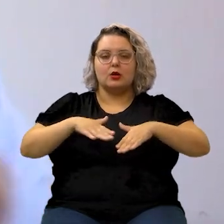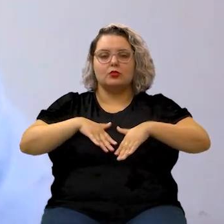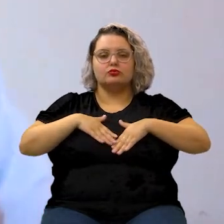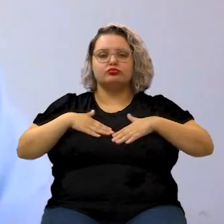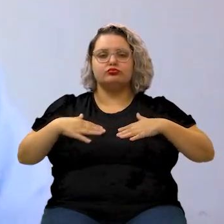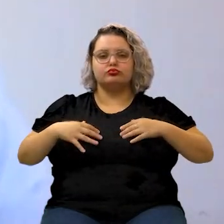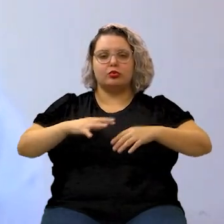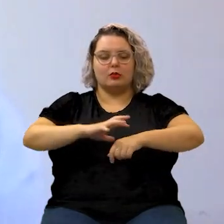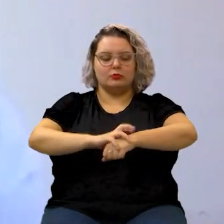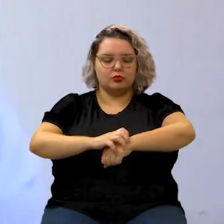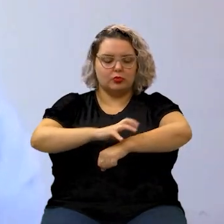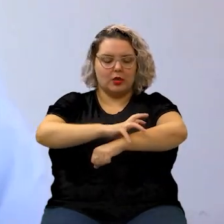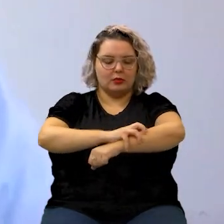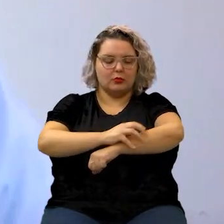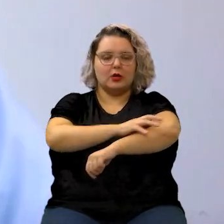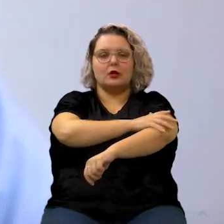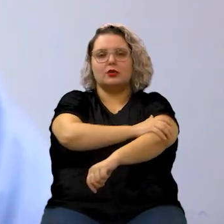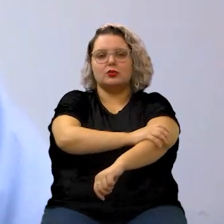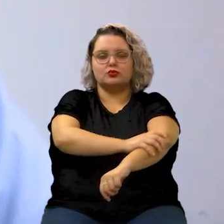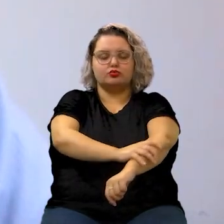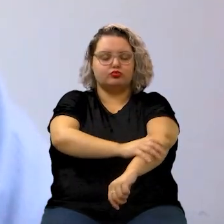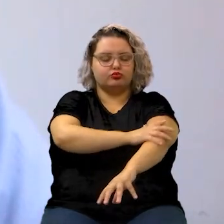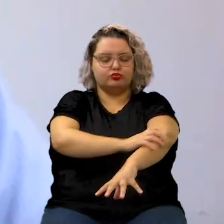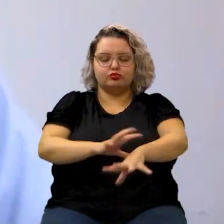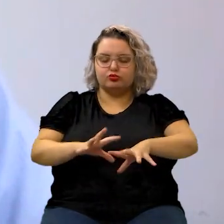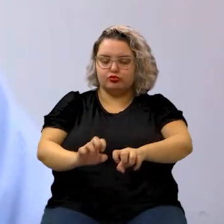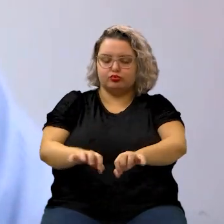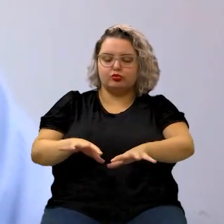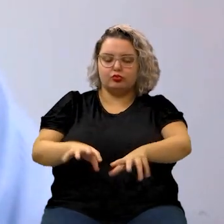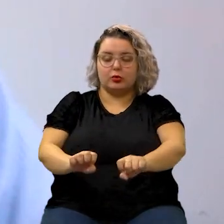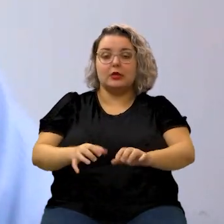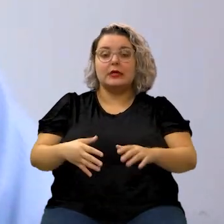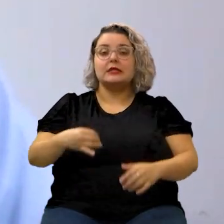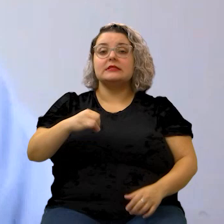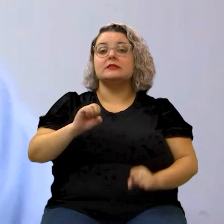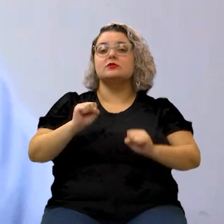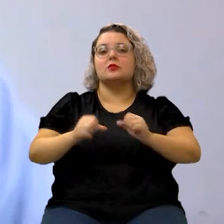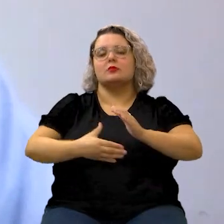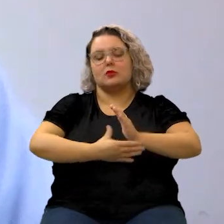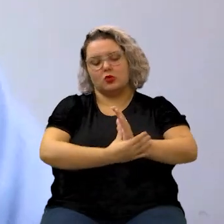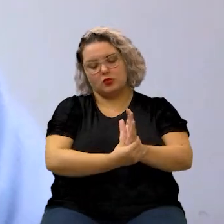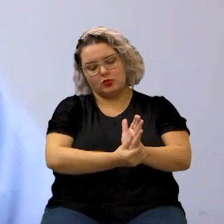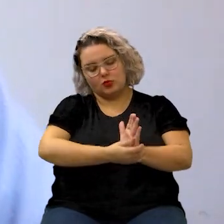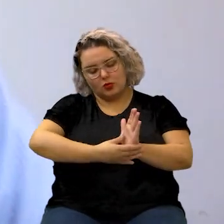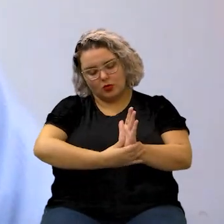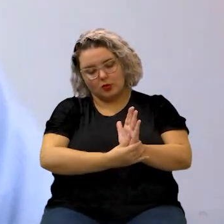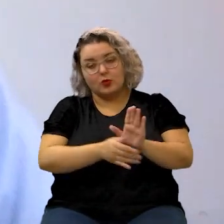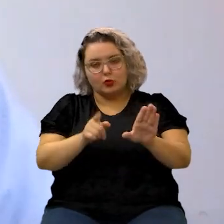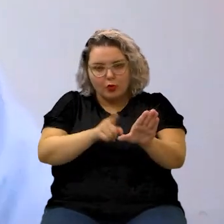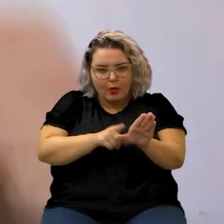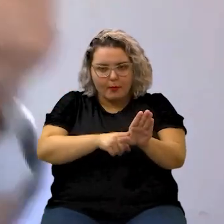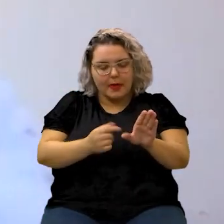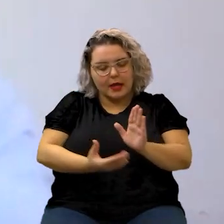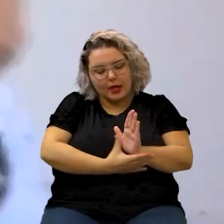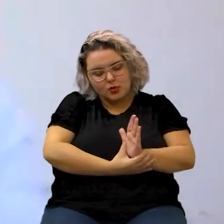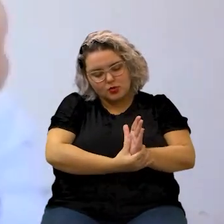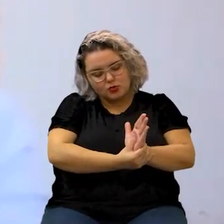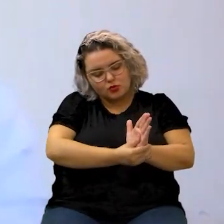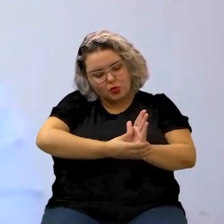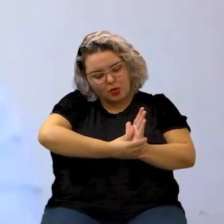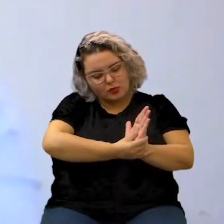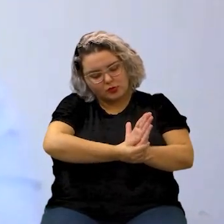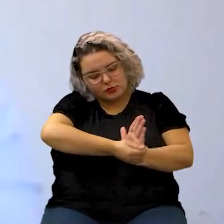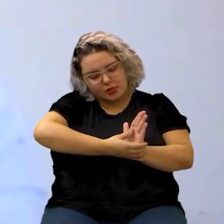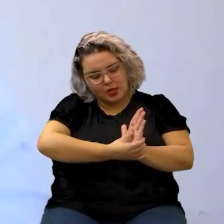começar a relaxar músculo, para começar a relaxar o tendão e, se possível também, fazer uma automassagem. Então, com seus próprios